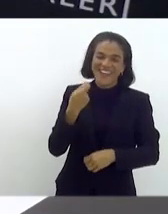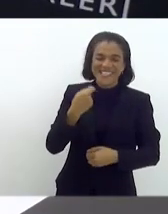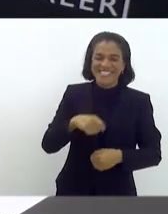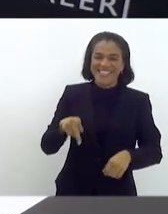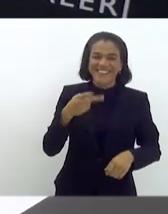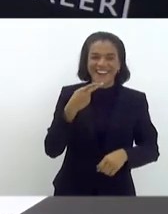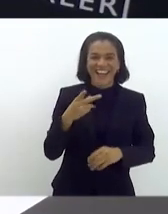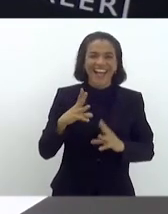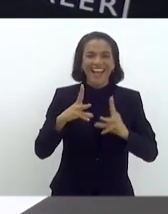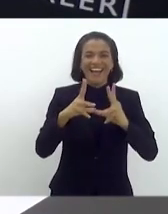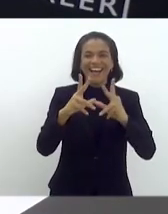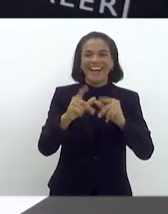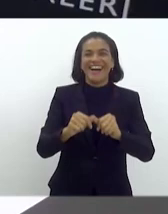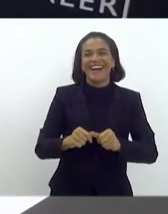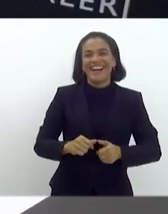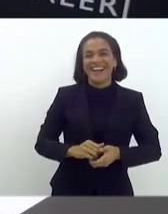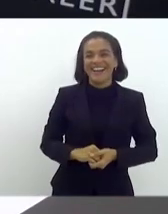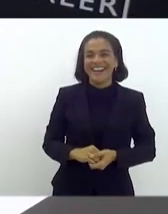todos